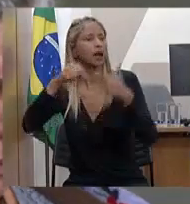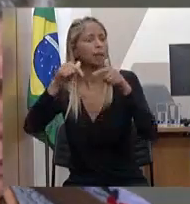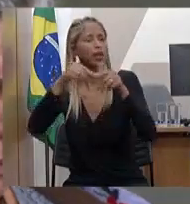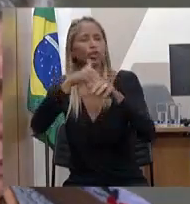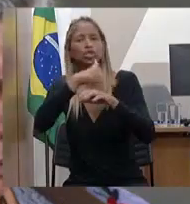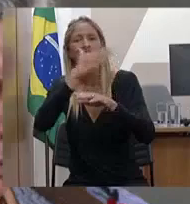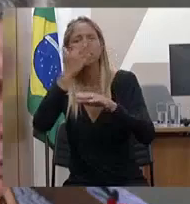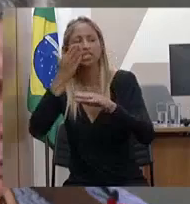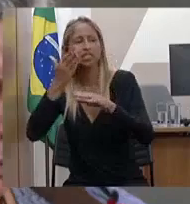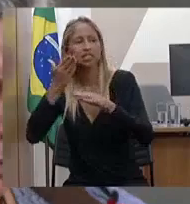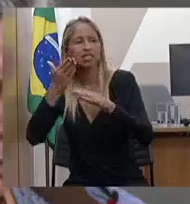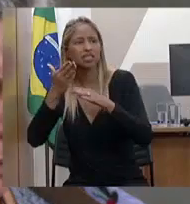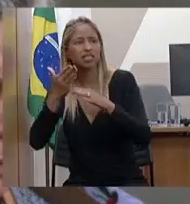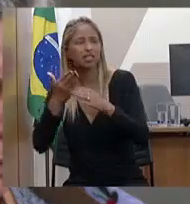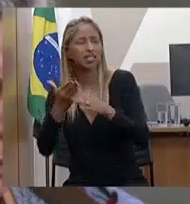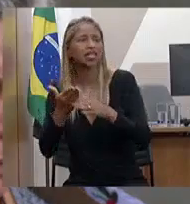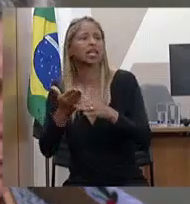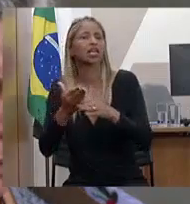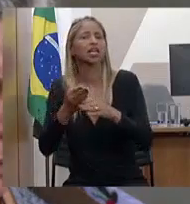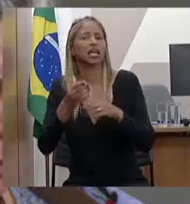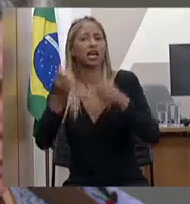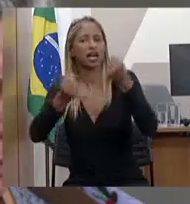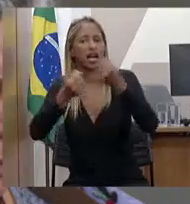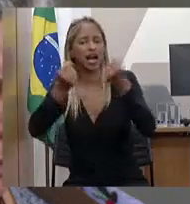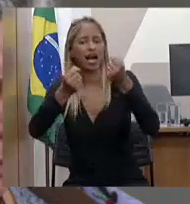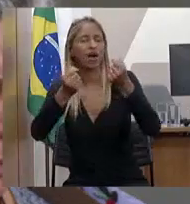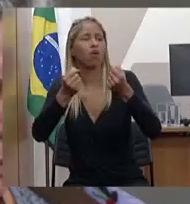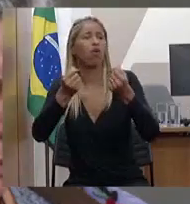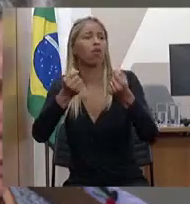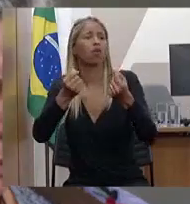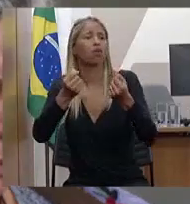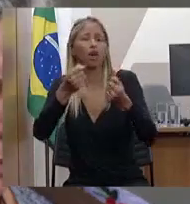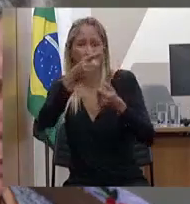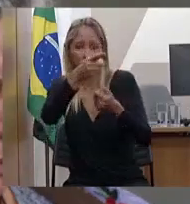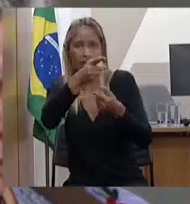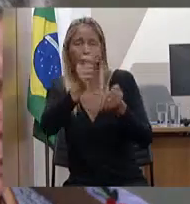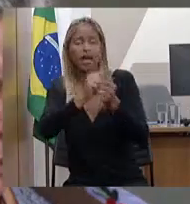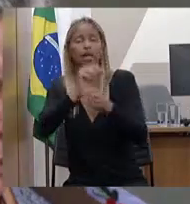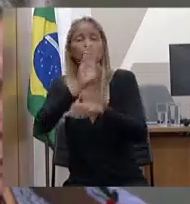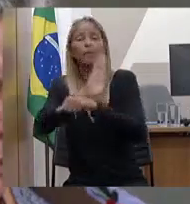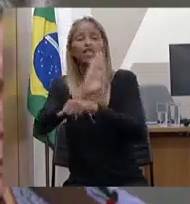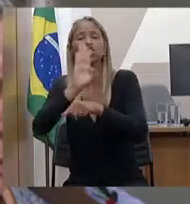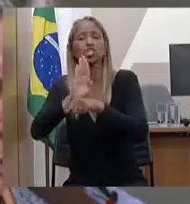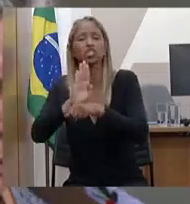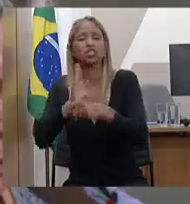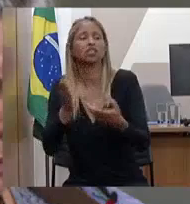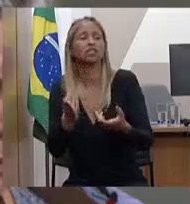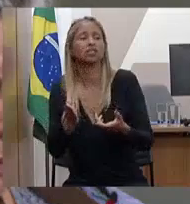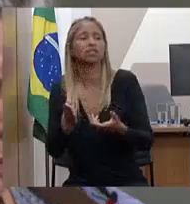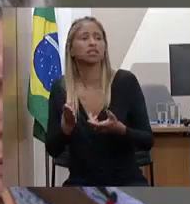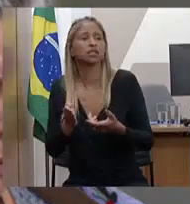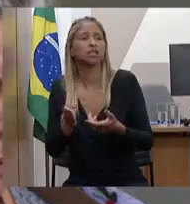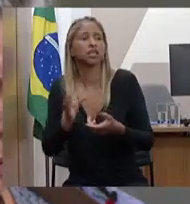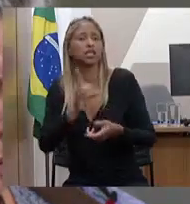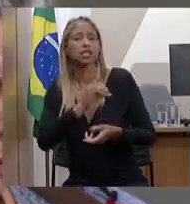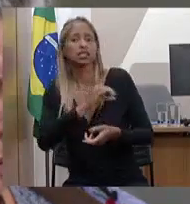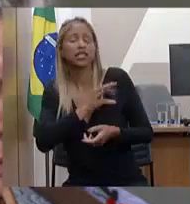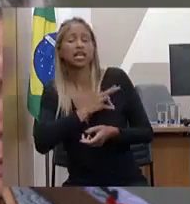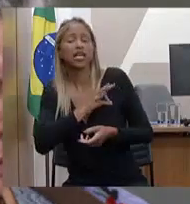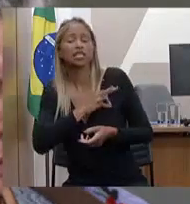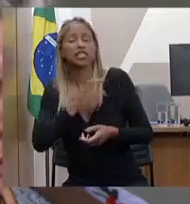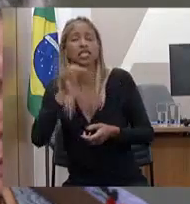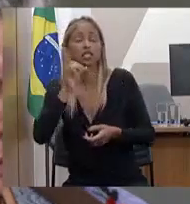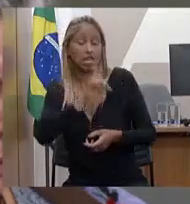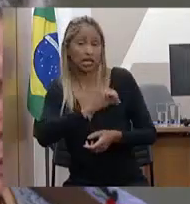unidade sucateada viatura sucateada aqui pertinho em Betim onde tem a delegacia de mulheres